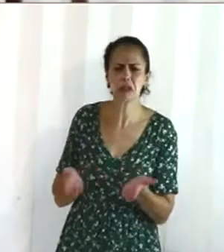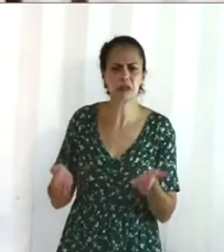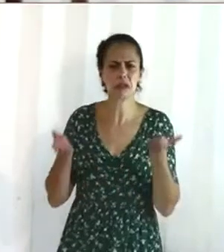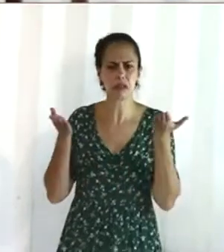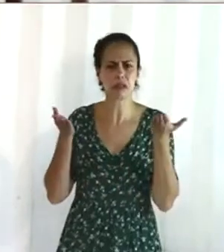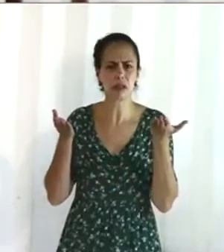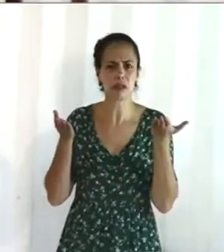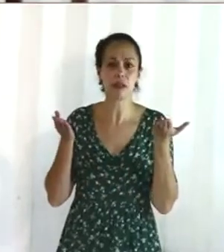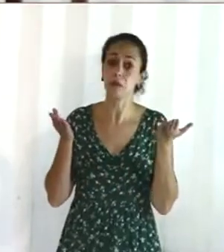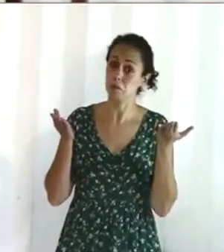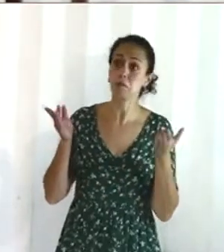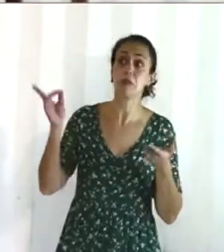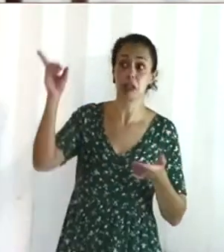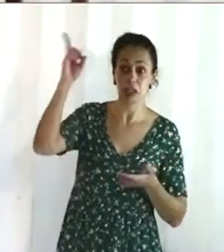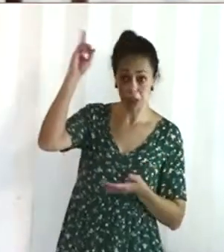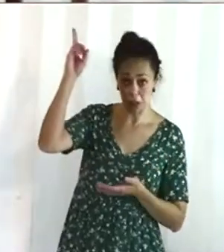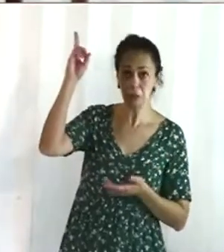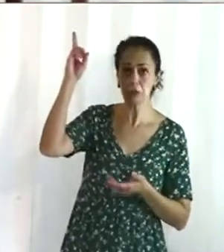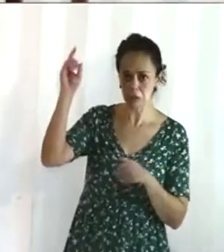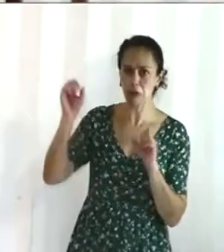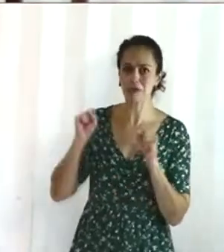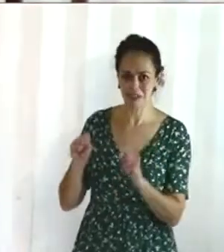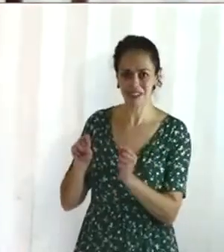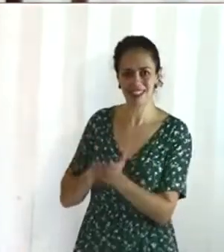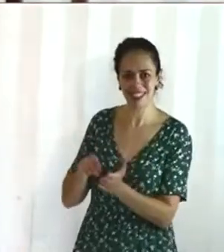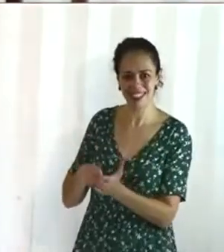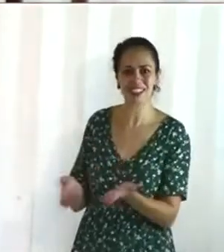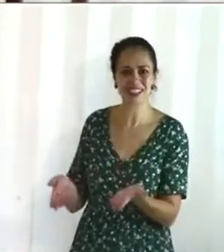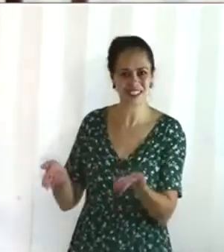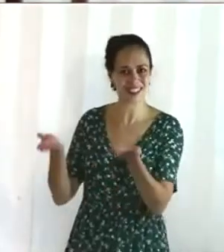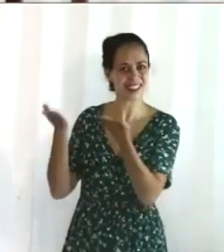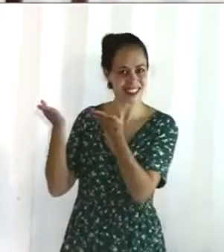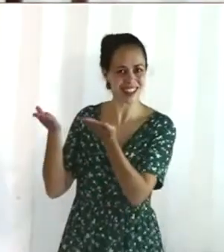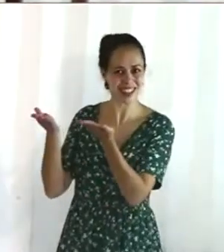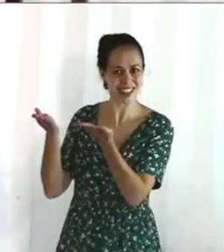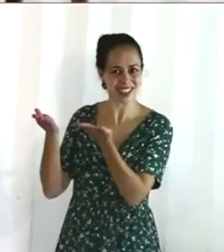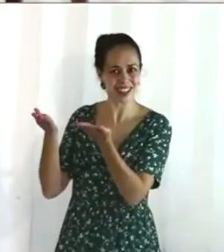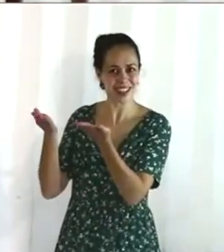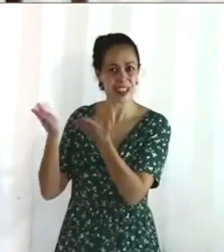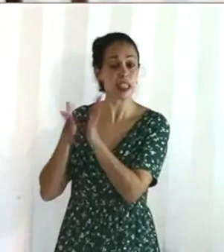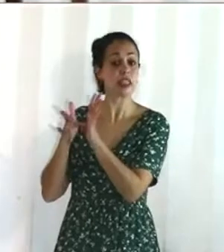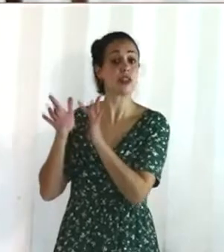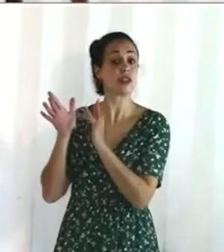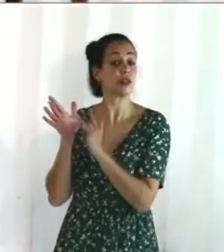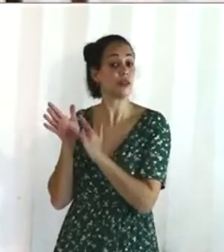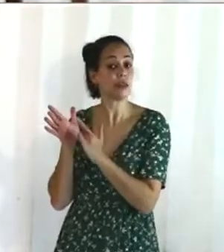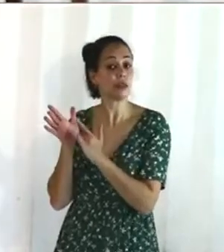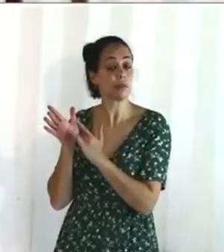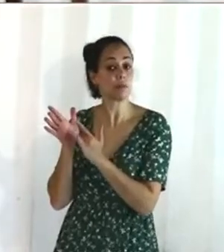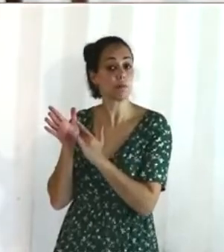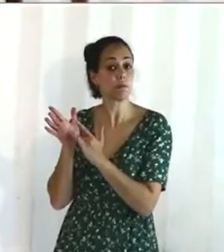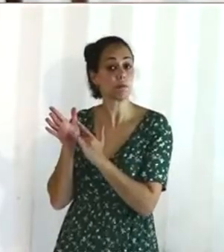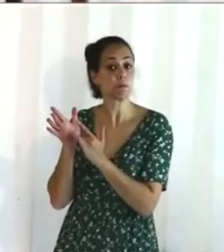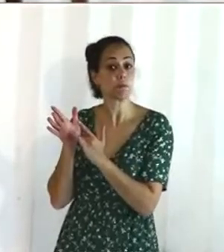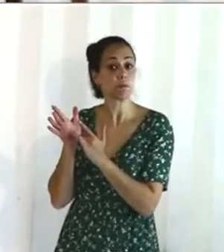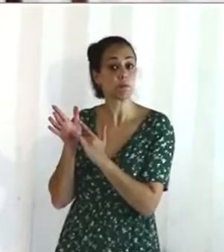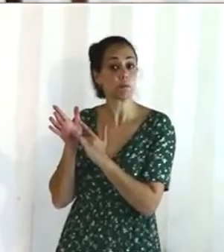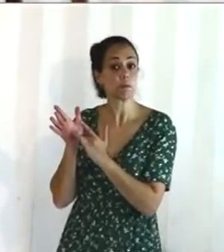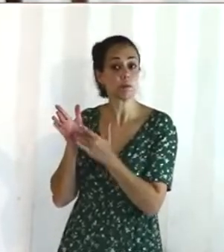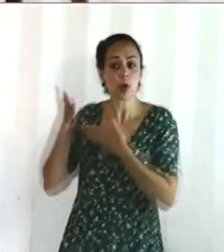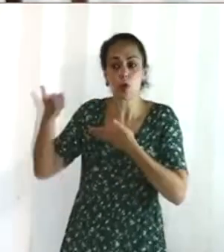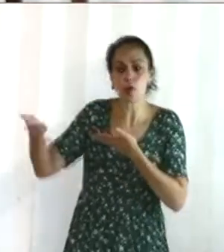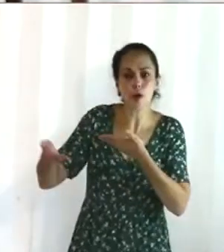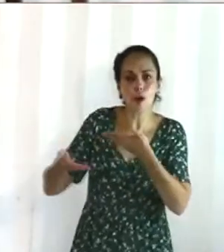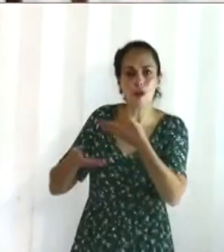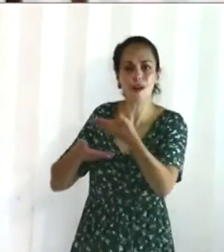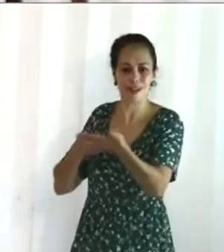divino porque ele precisava cumprir a obra de mediador. Ele precisava ser divino porque de fato ele